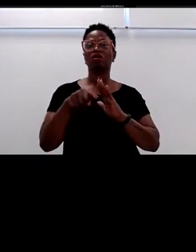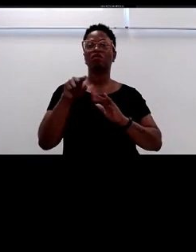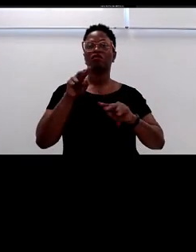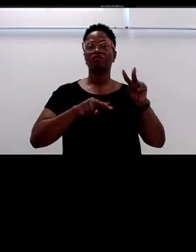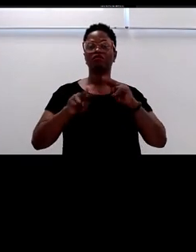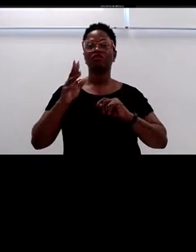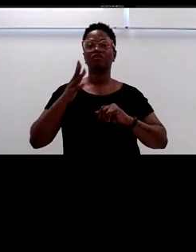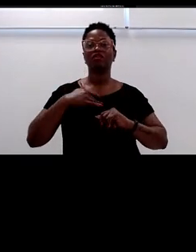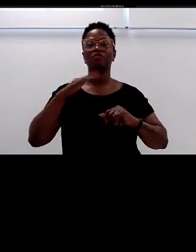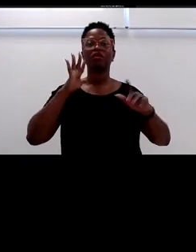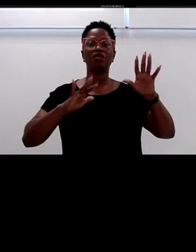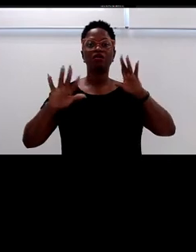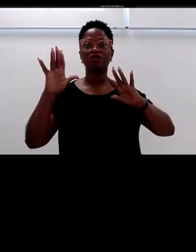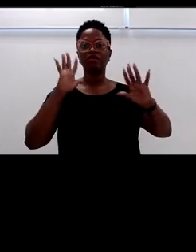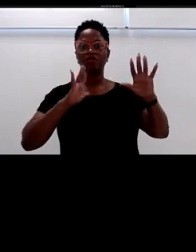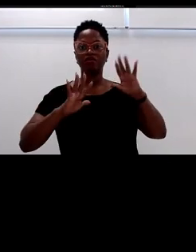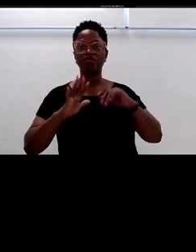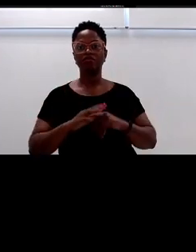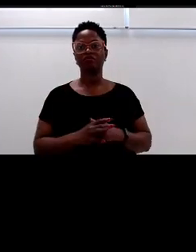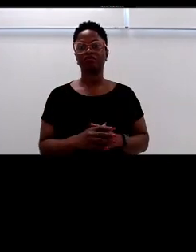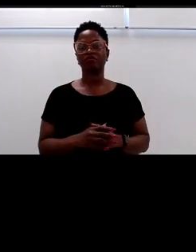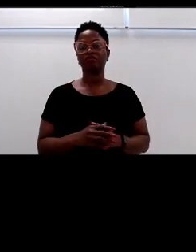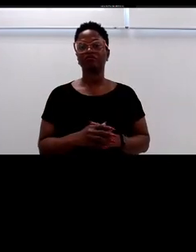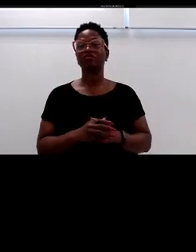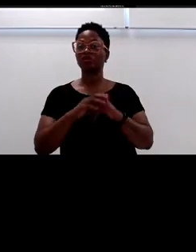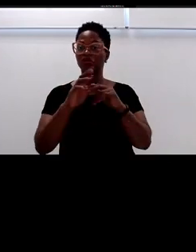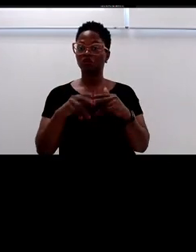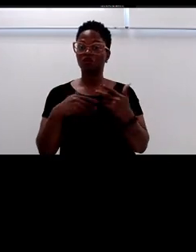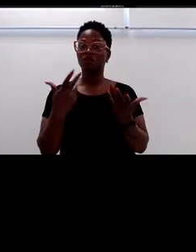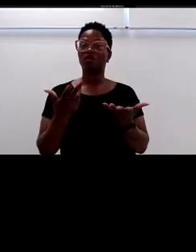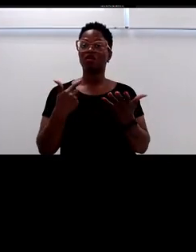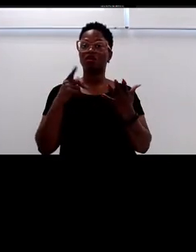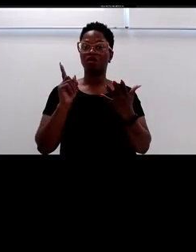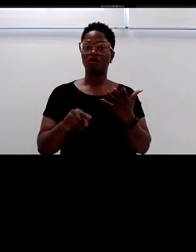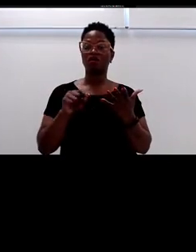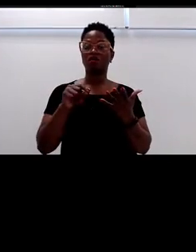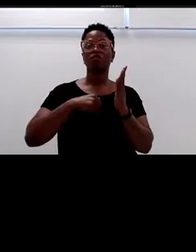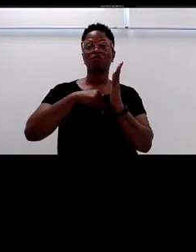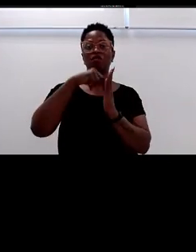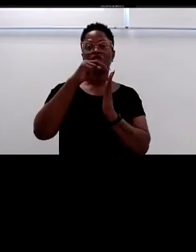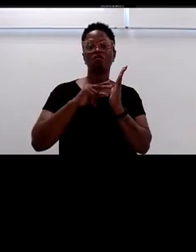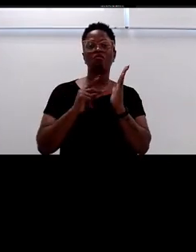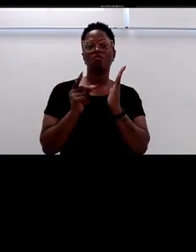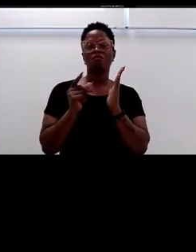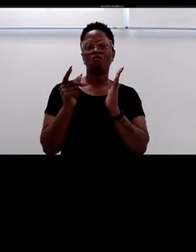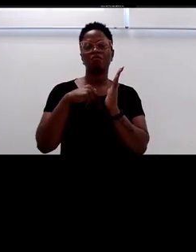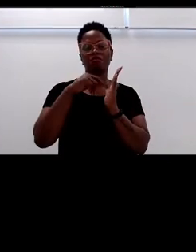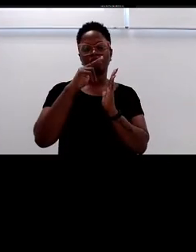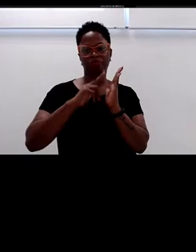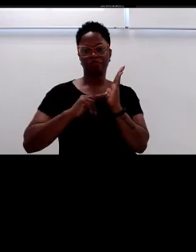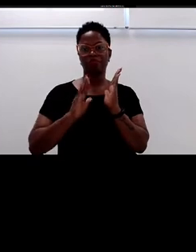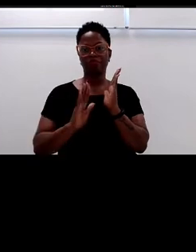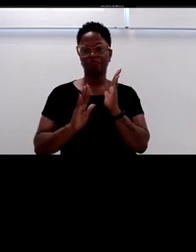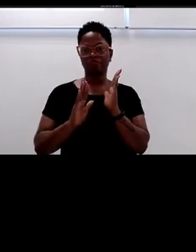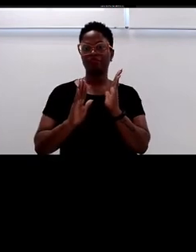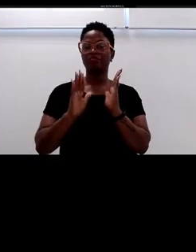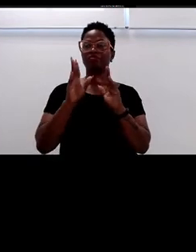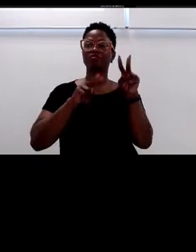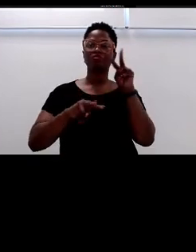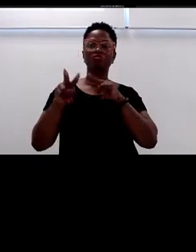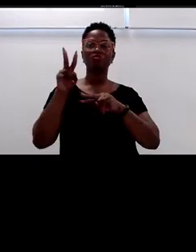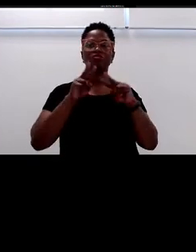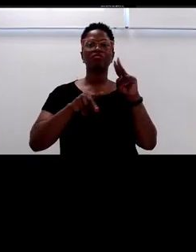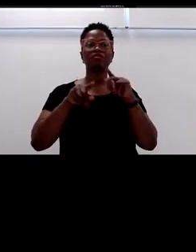paisagem, que era pura e simplesmente uma pinceladinha lá no... tendo a paisagem e aquilo era uma